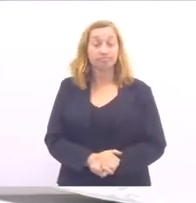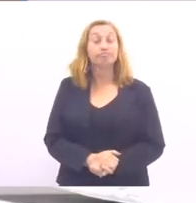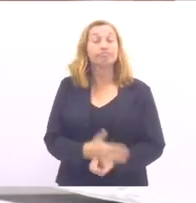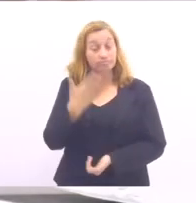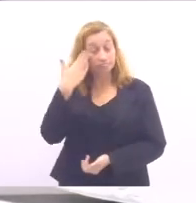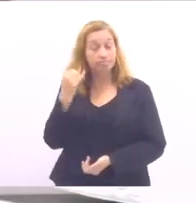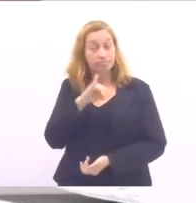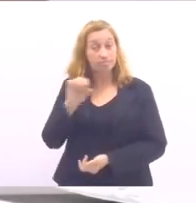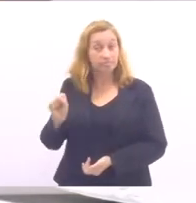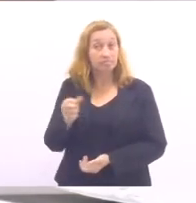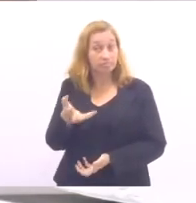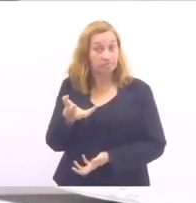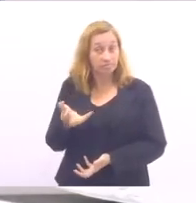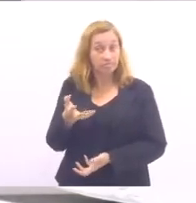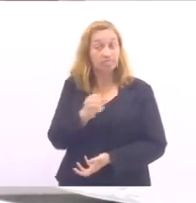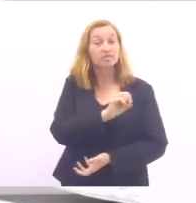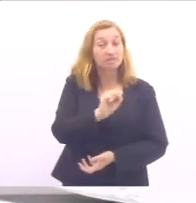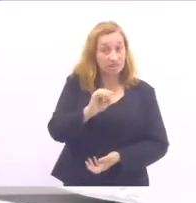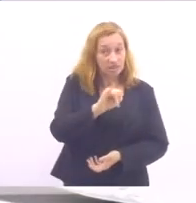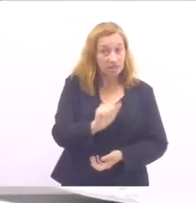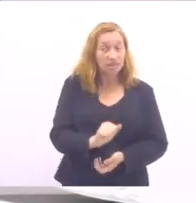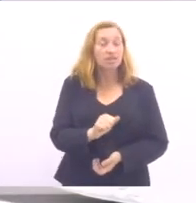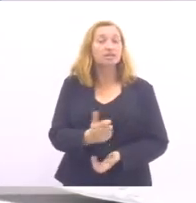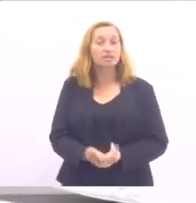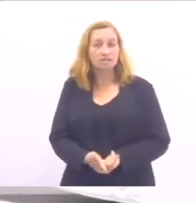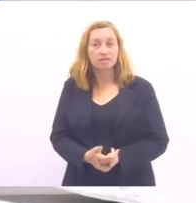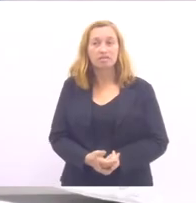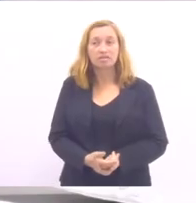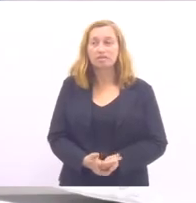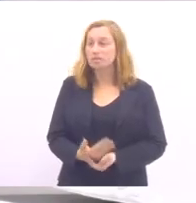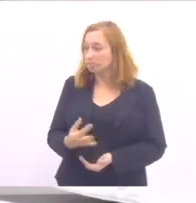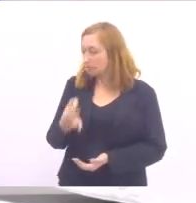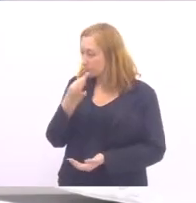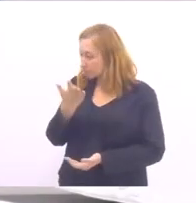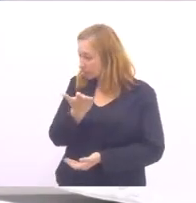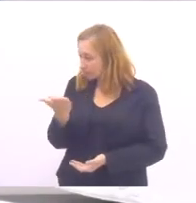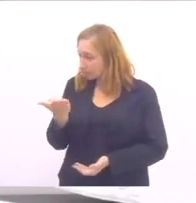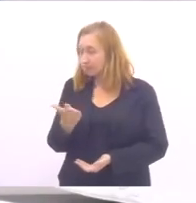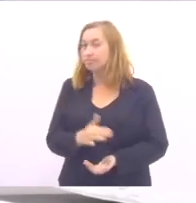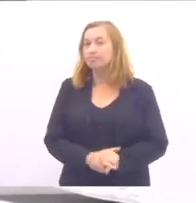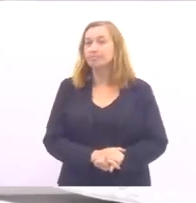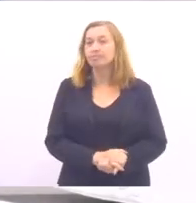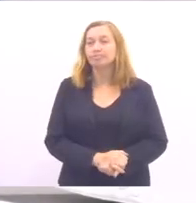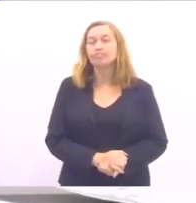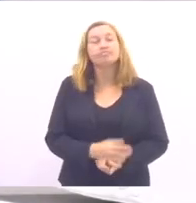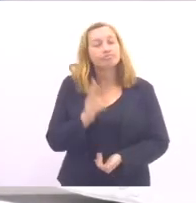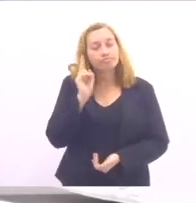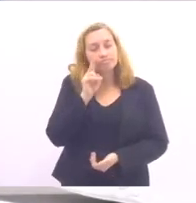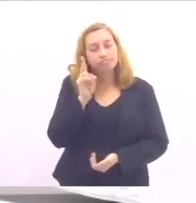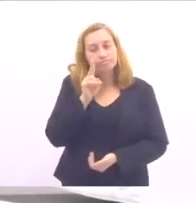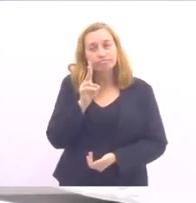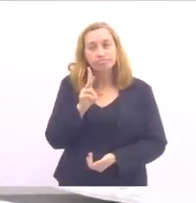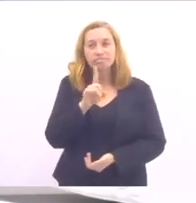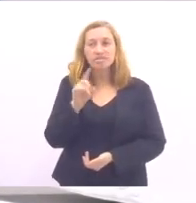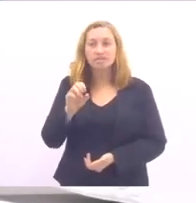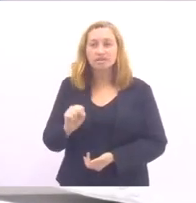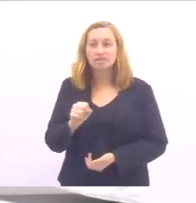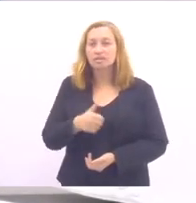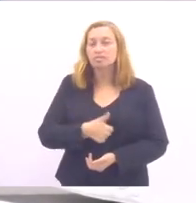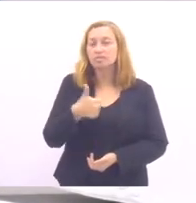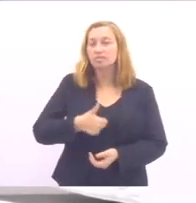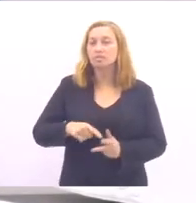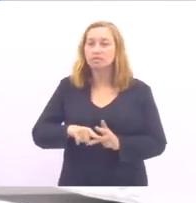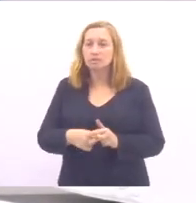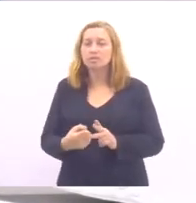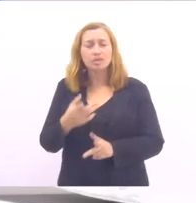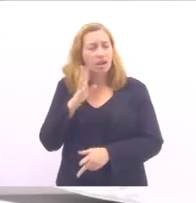que o INEA quer, que a SEA quer, fizeram até antes dessa gestão de vocês, eu me lembro, Denise, que foi a primeira regulamentação,